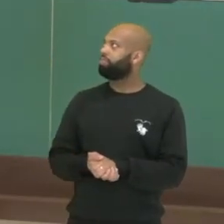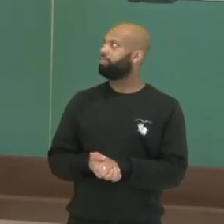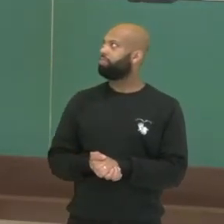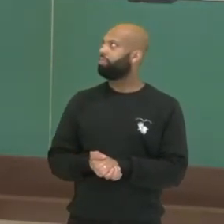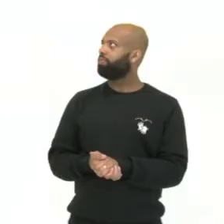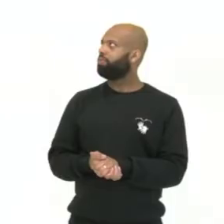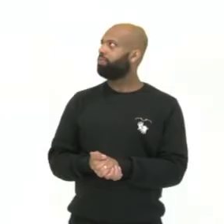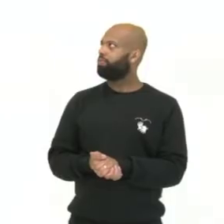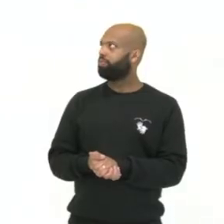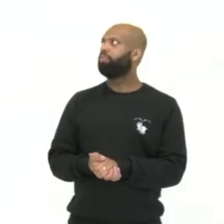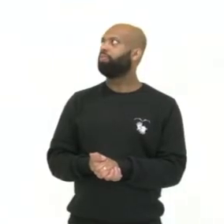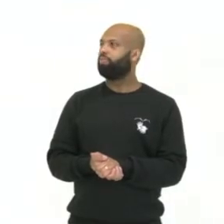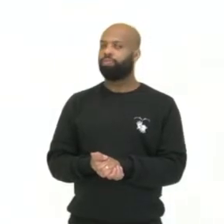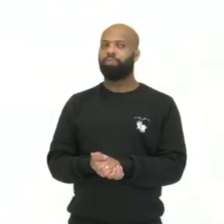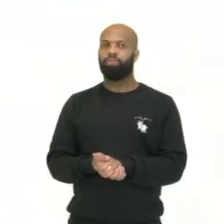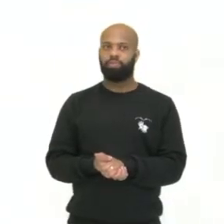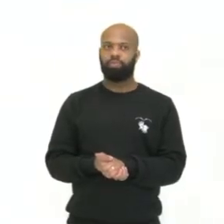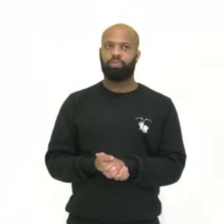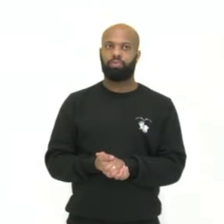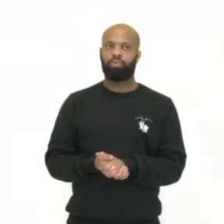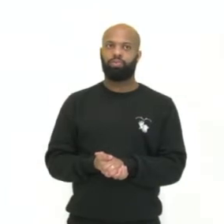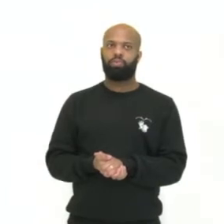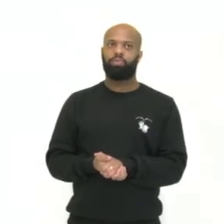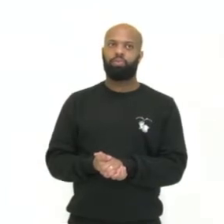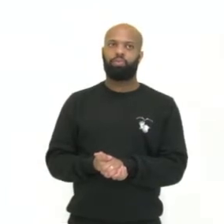Então, verifiquem que